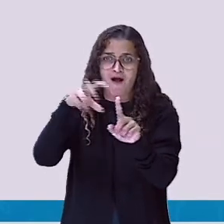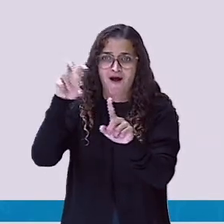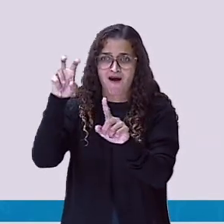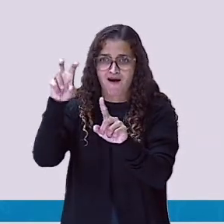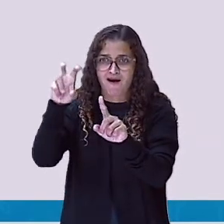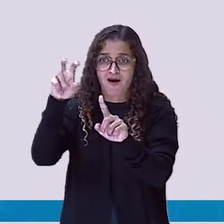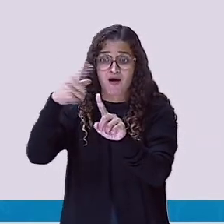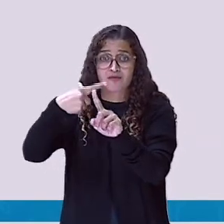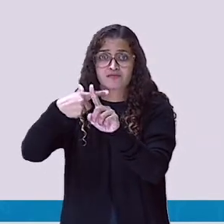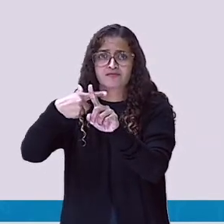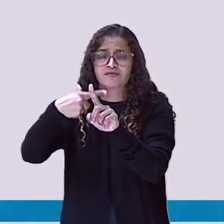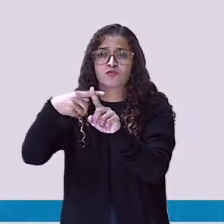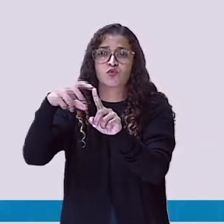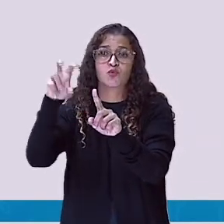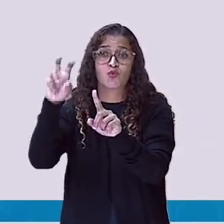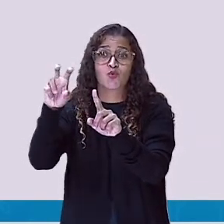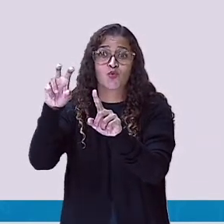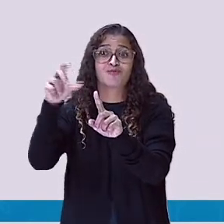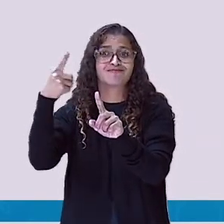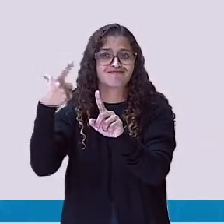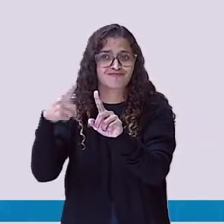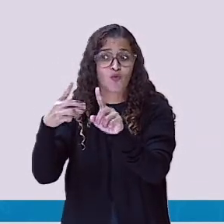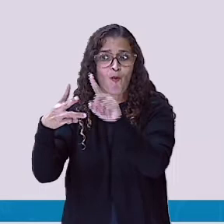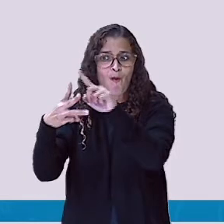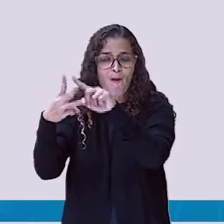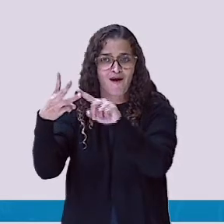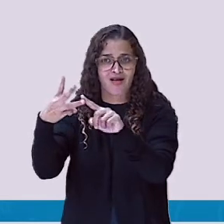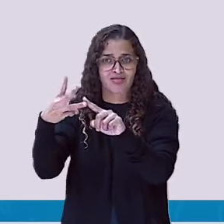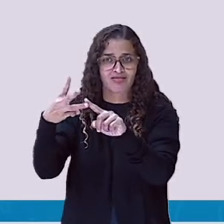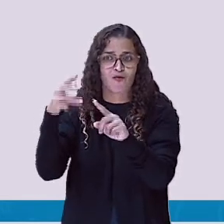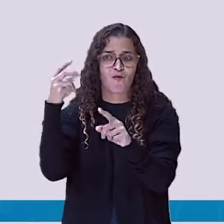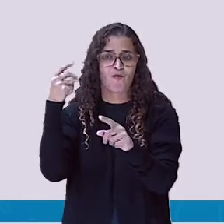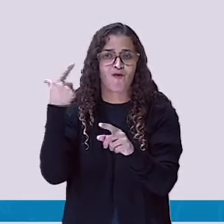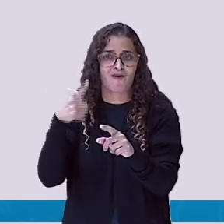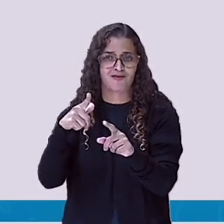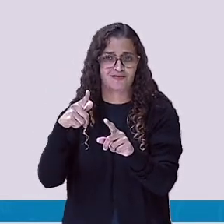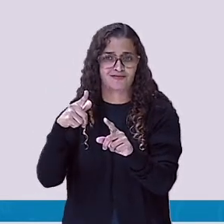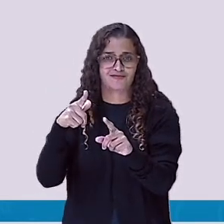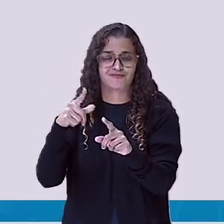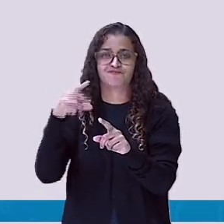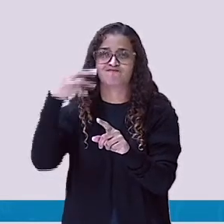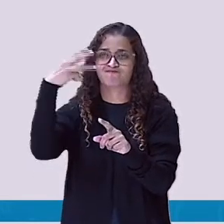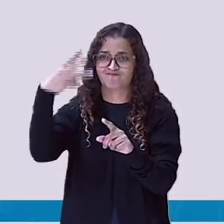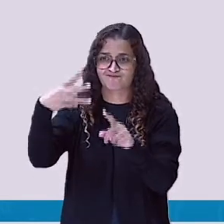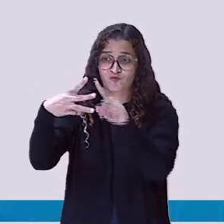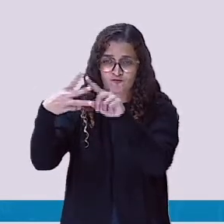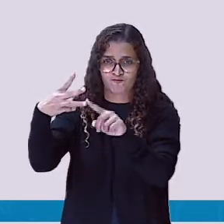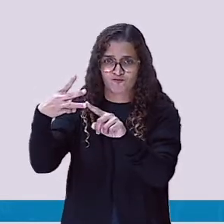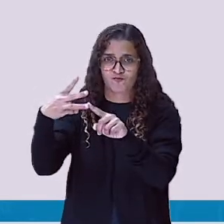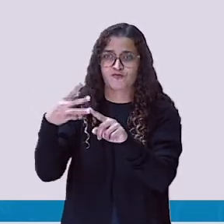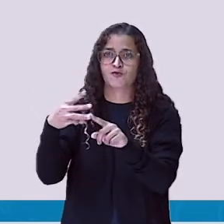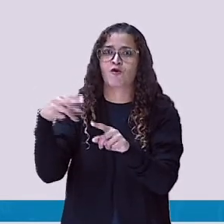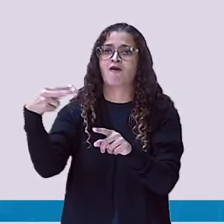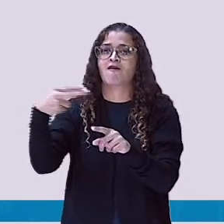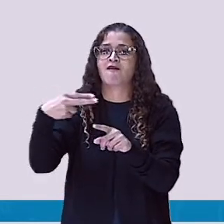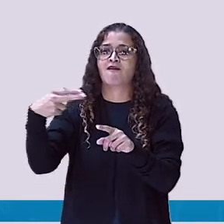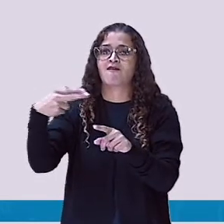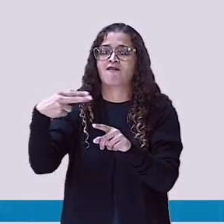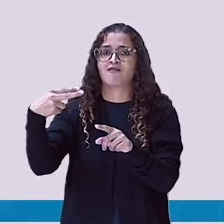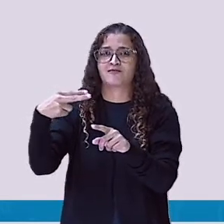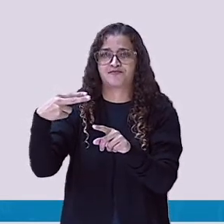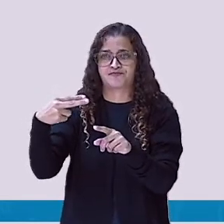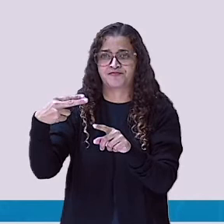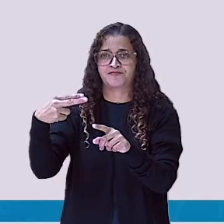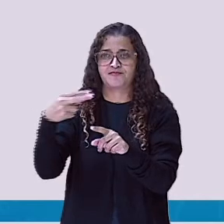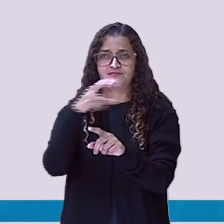vez, 5 2 vezes e 5 3 vezes. Então, eu tenho o